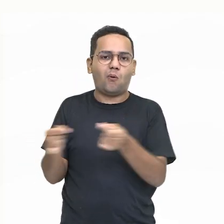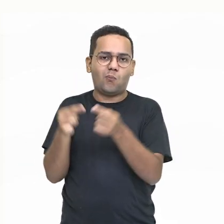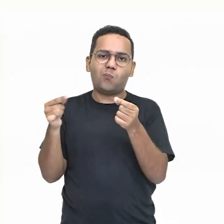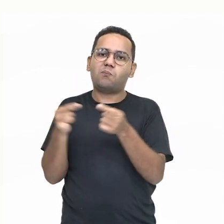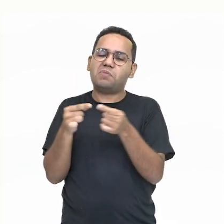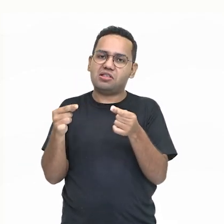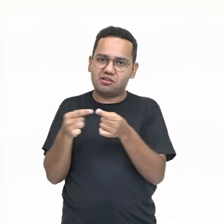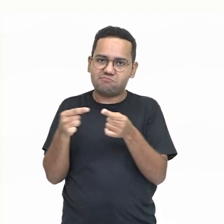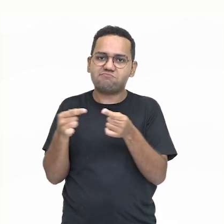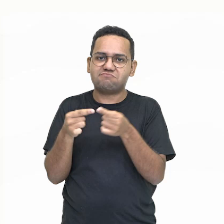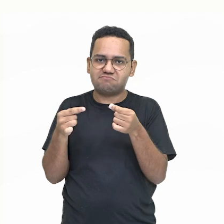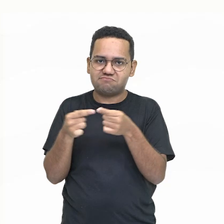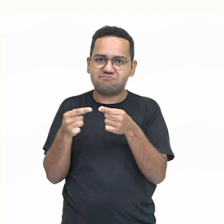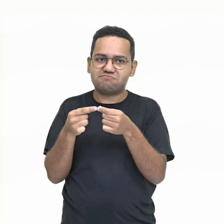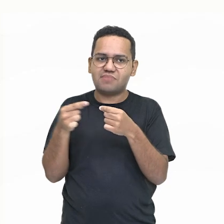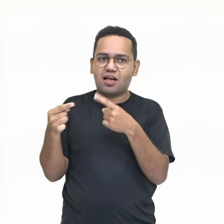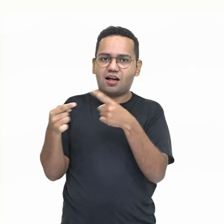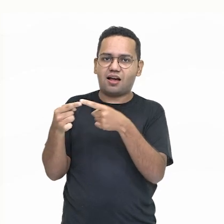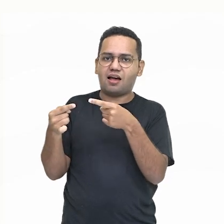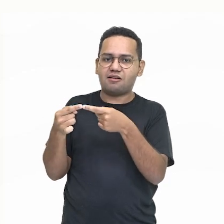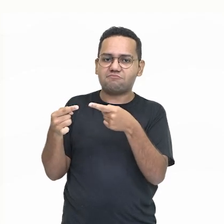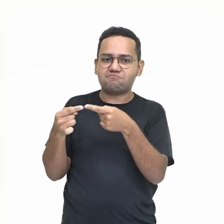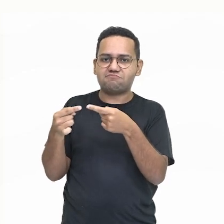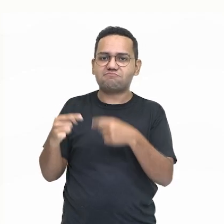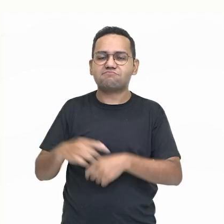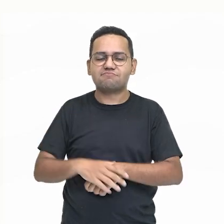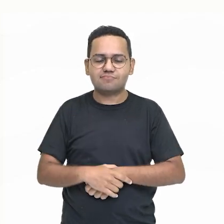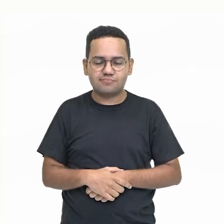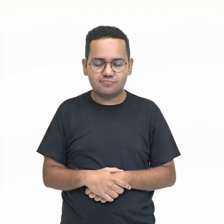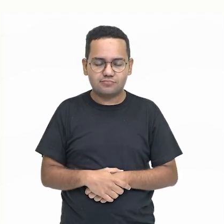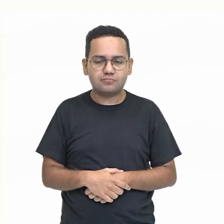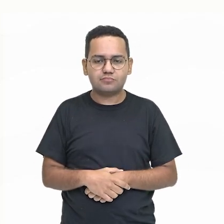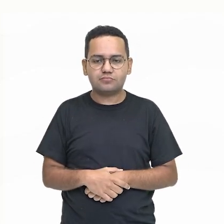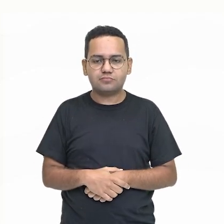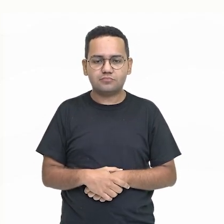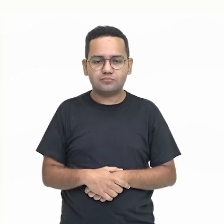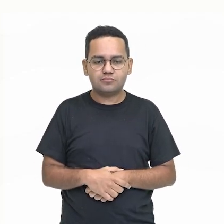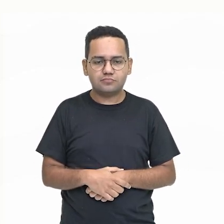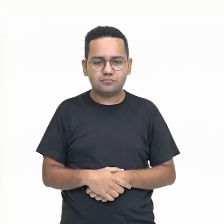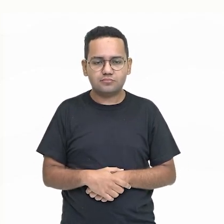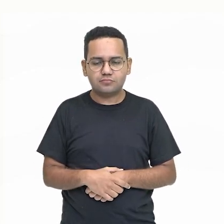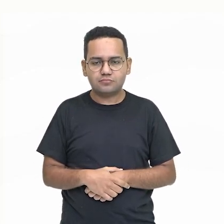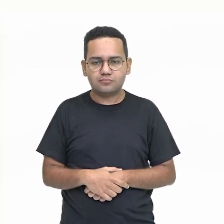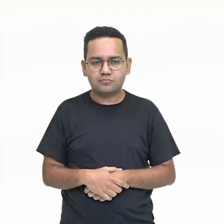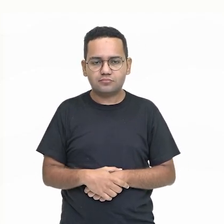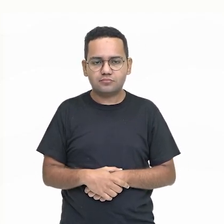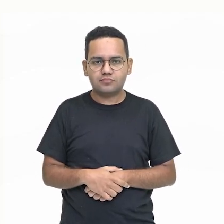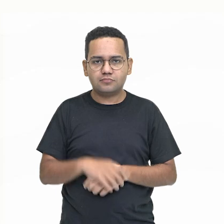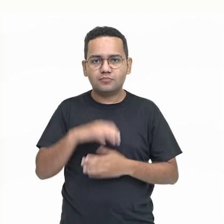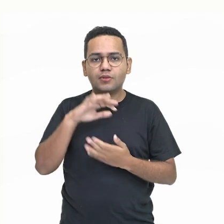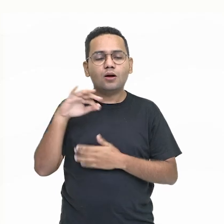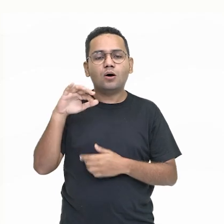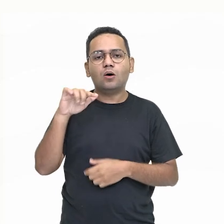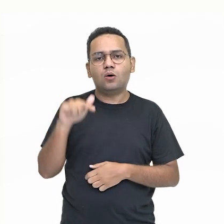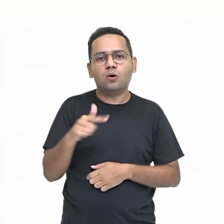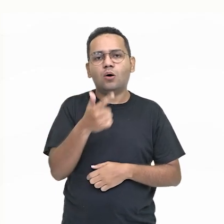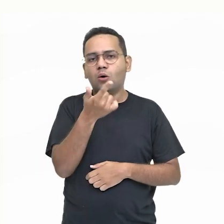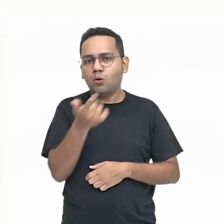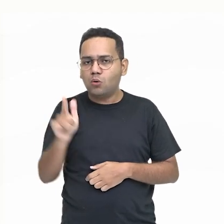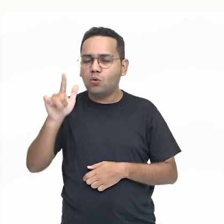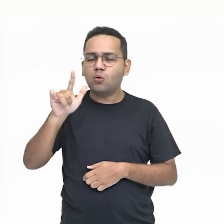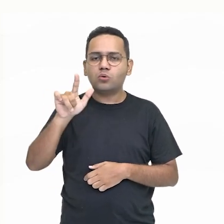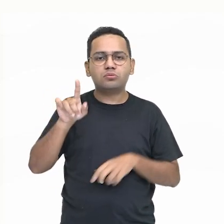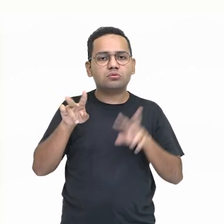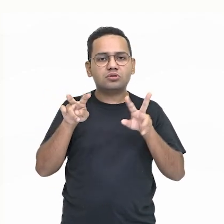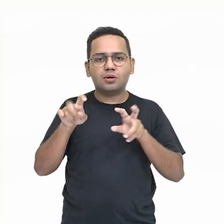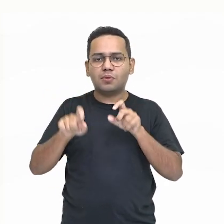físico da primeira lei de Newton. Logo, essa aplicabilidade. Outro assunto também